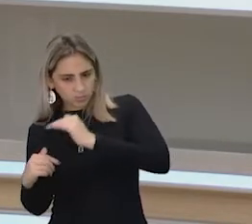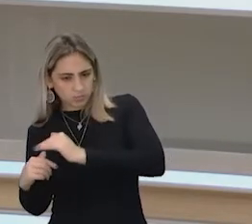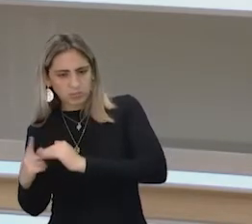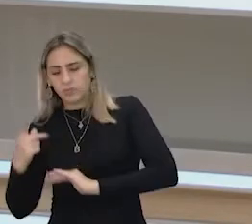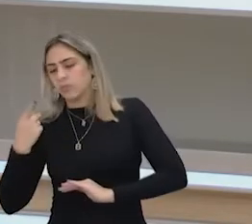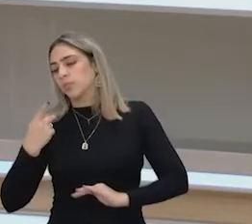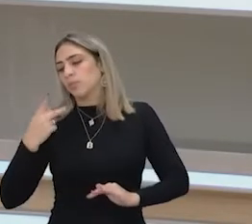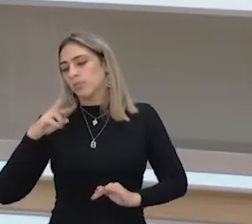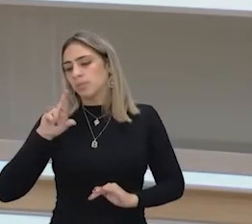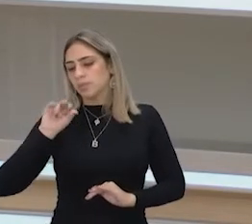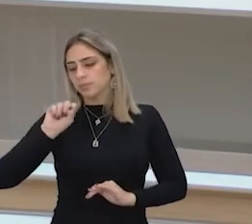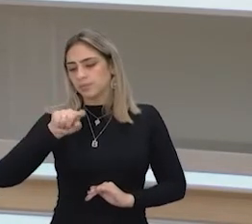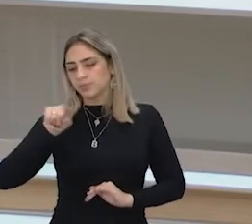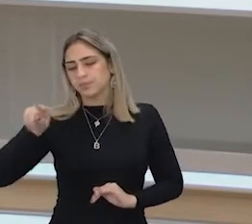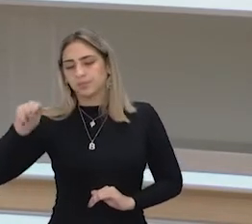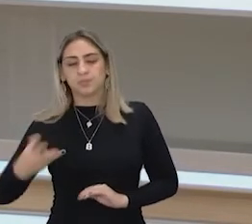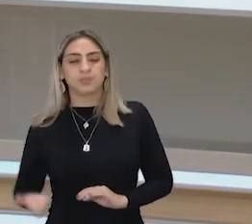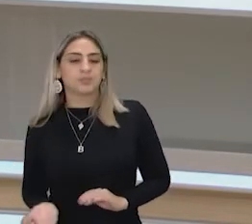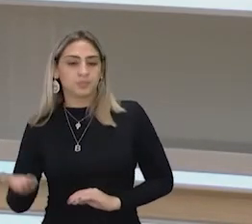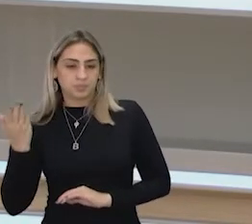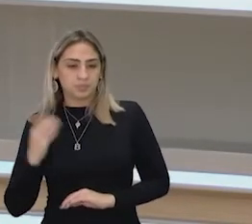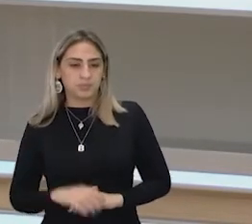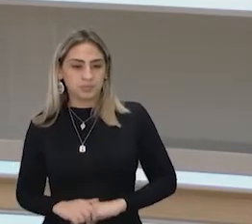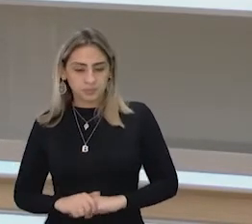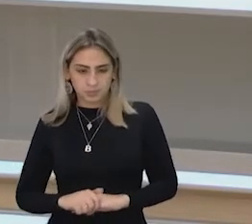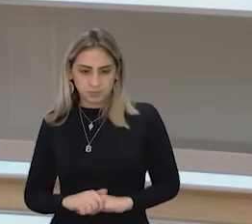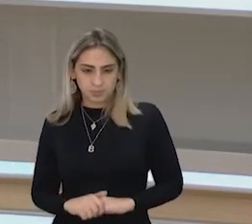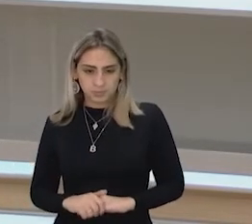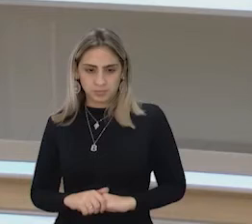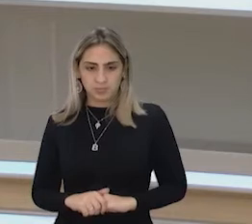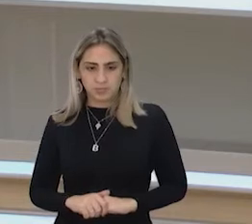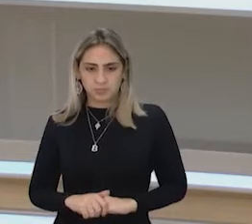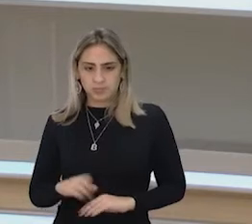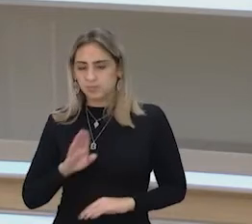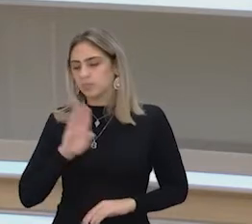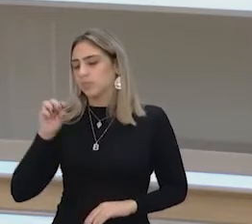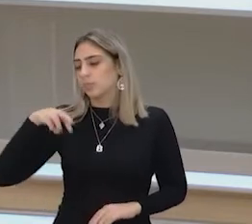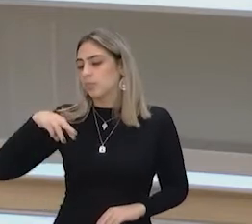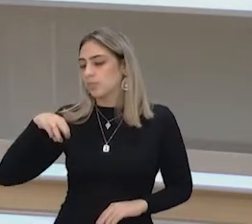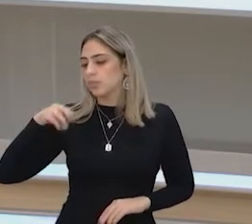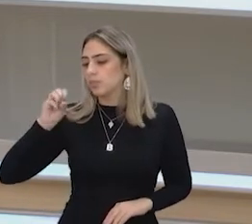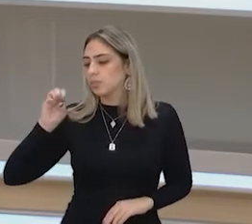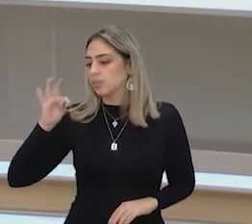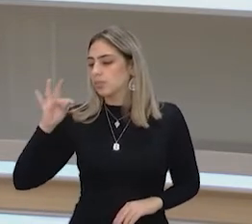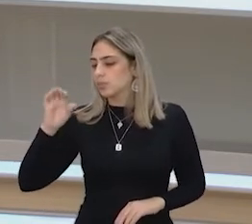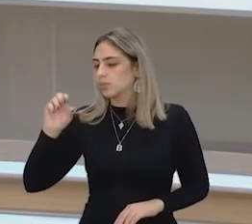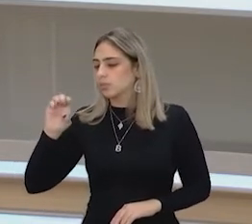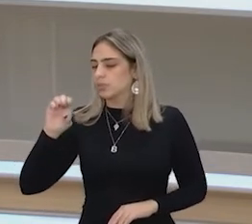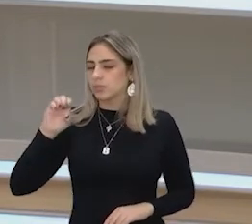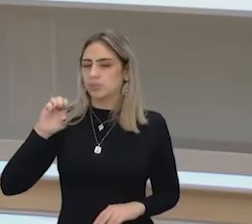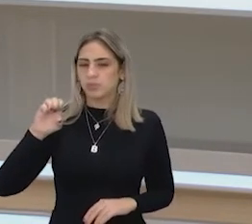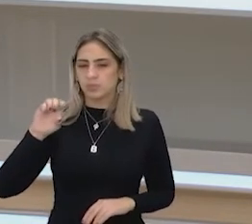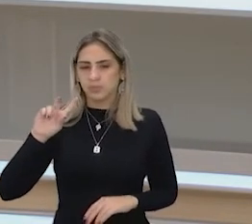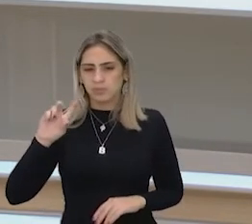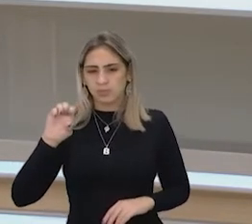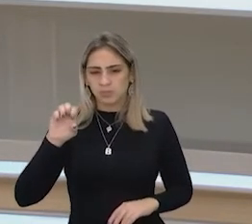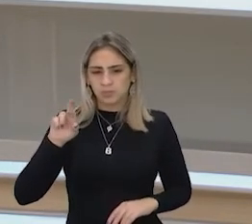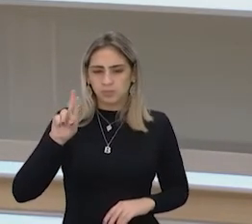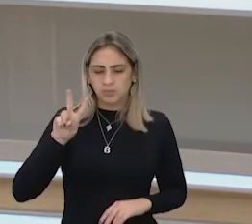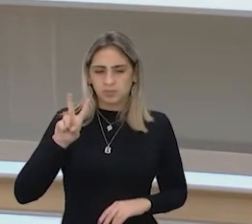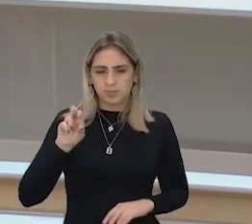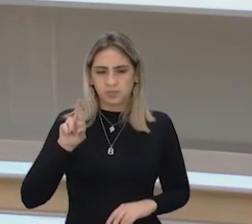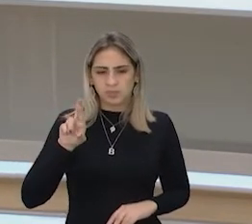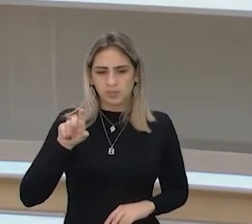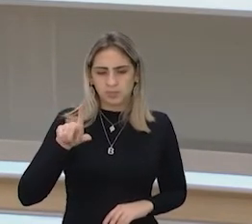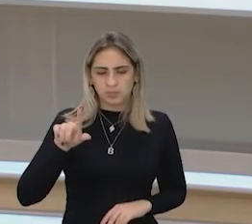você sobe mais, né? Se você vai lá, por exemplo, para o Monte Everest, que é um pico aqui, deve ter mais ou menos